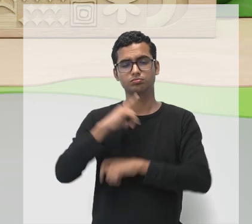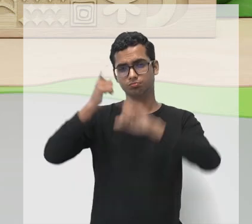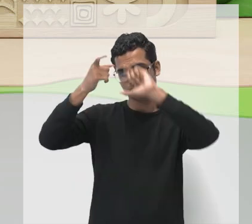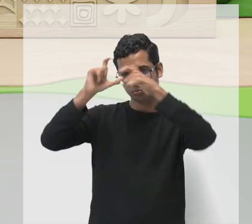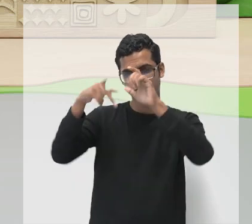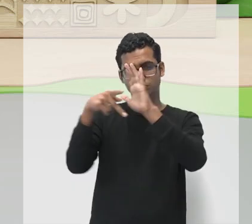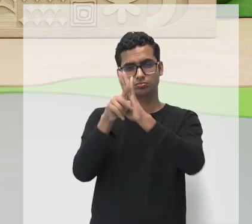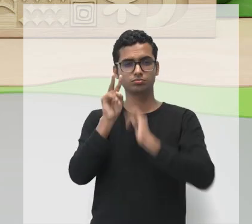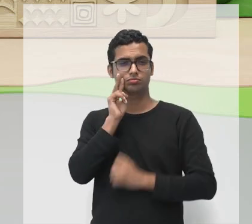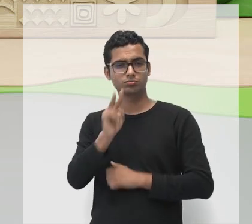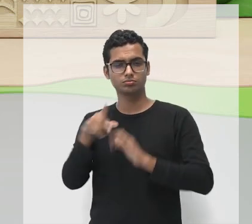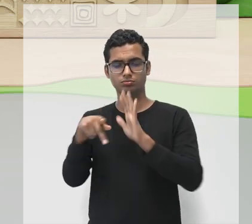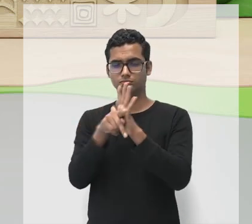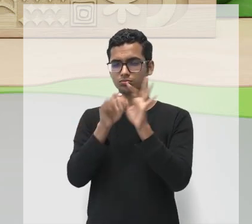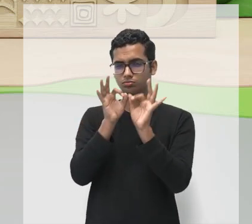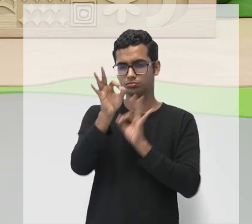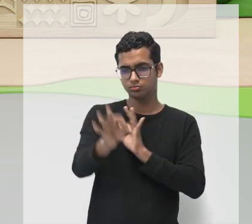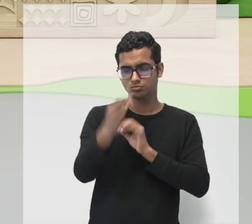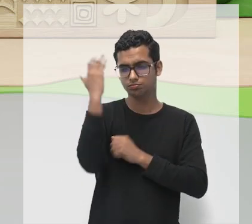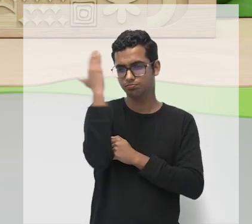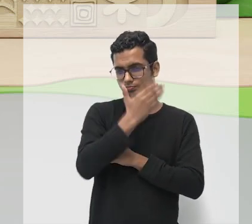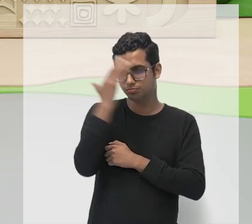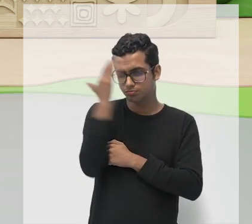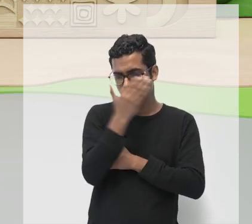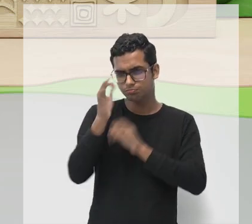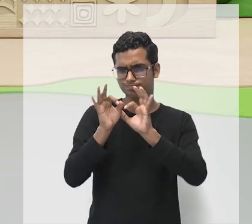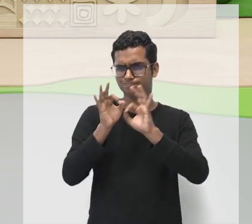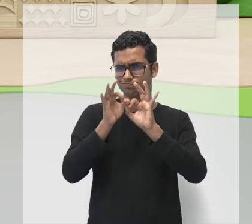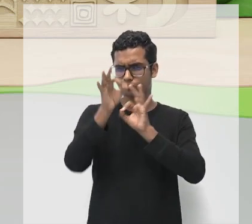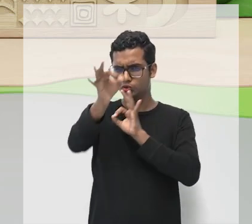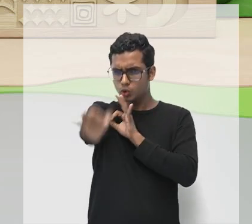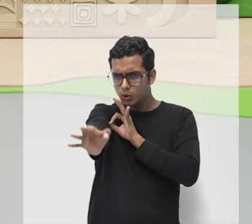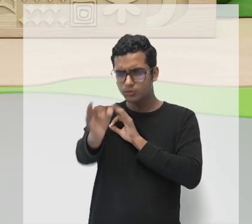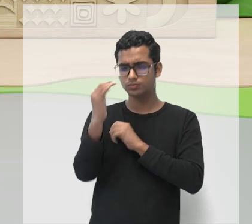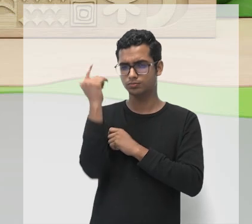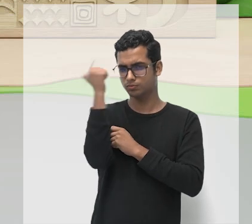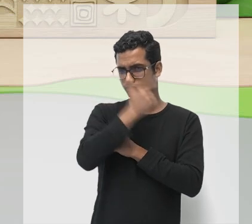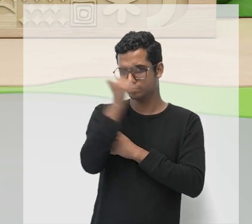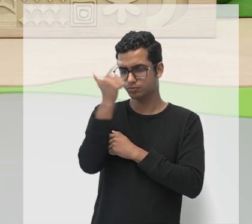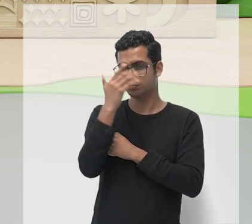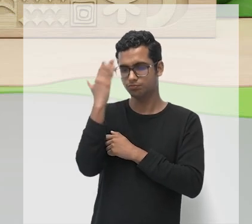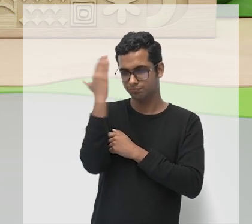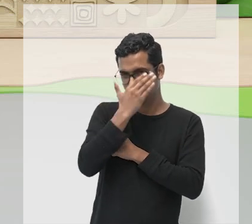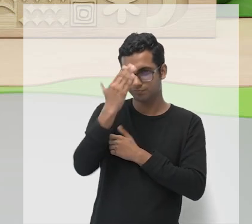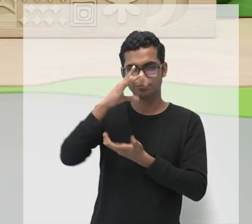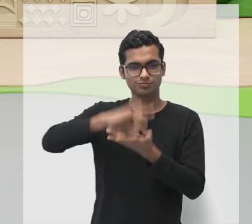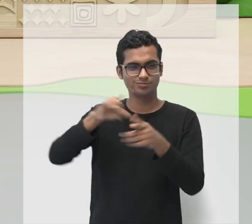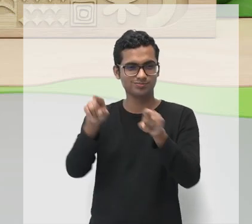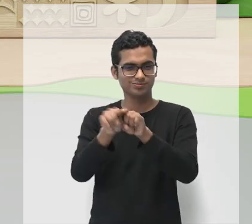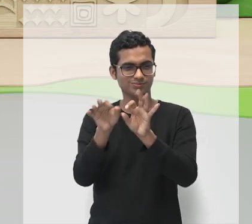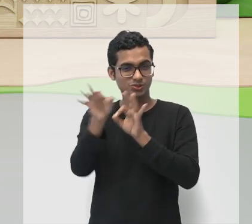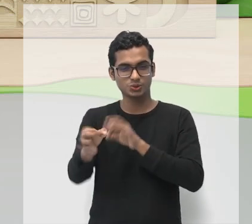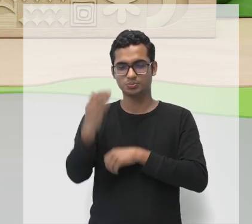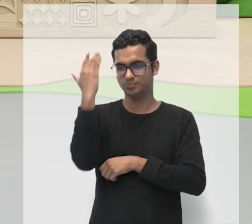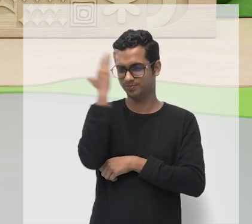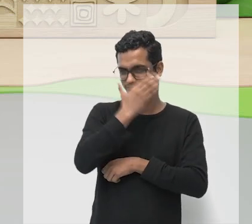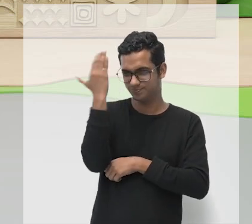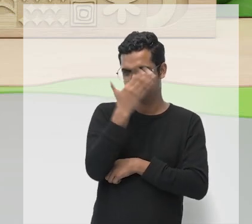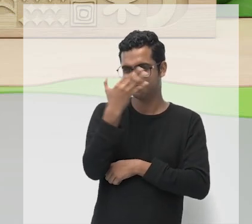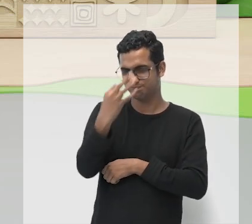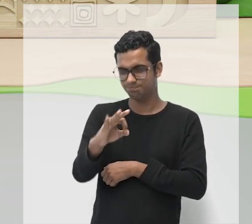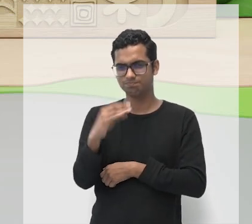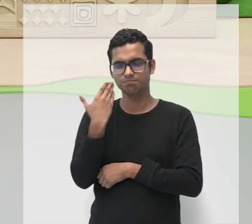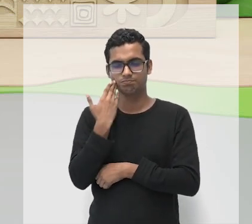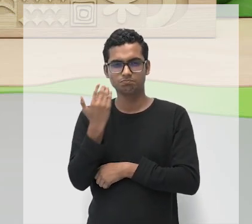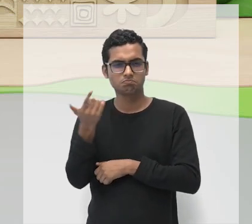distúrbio chamado de miopia. É à distância, viu? Objetos à distância, observem bem isso.